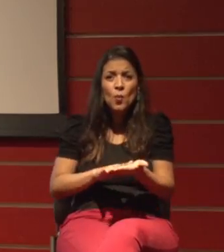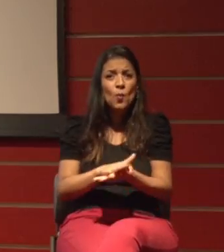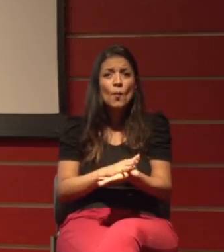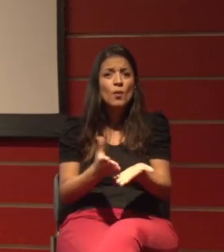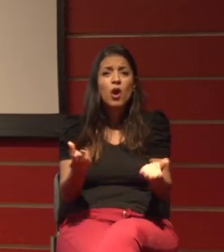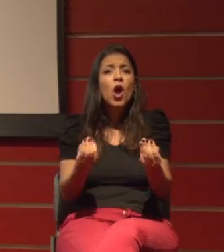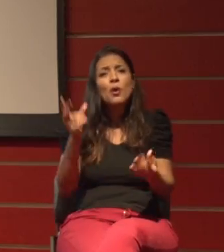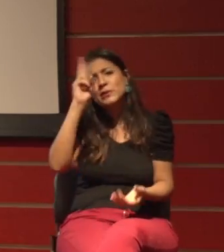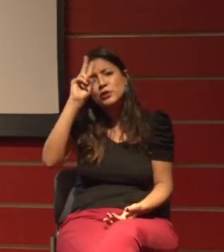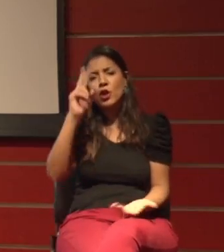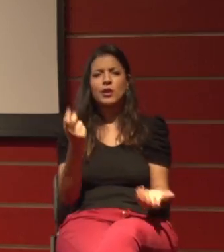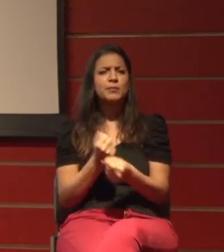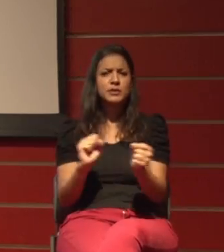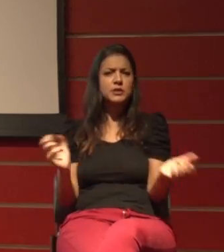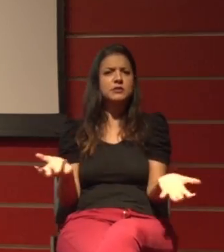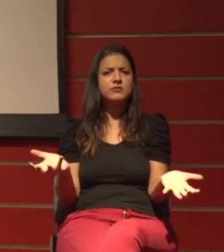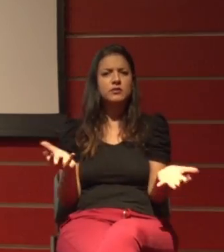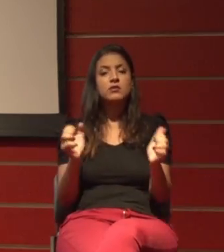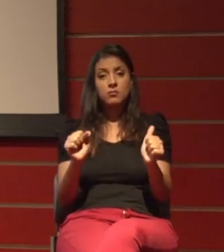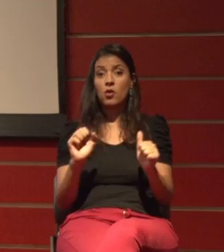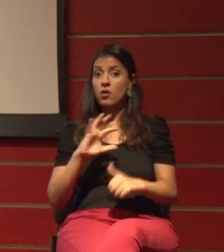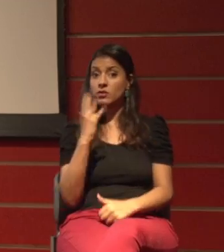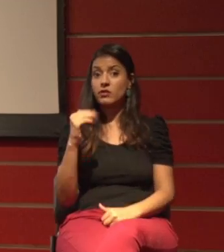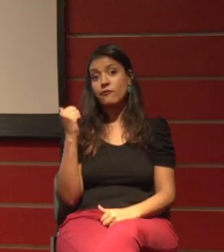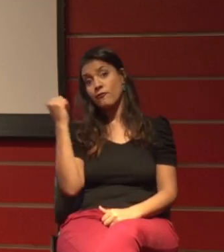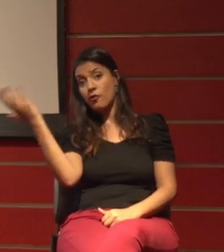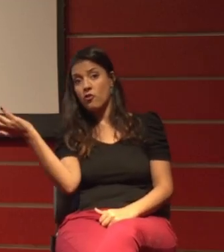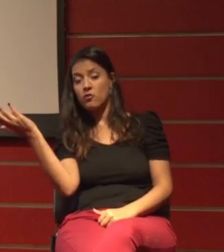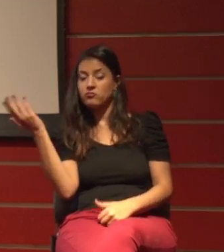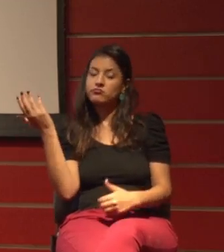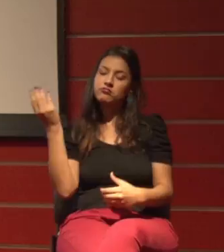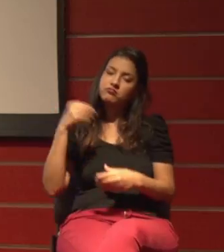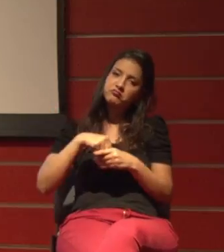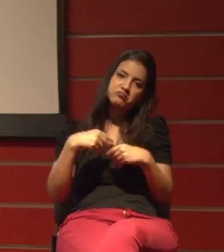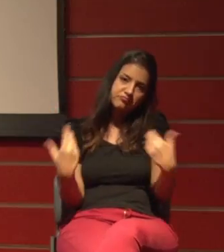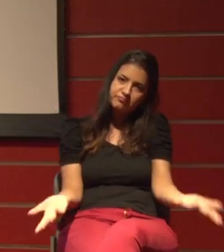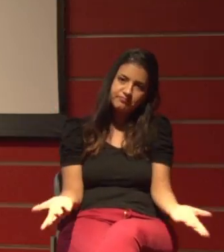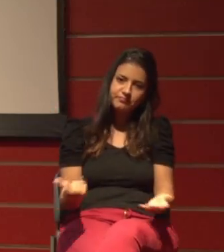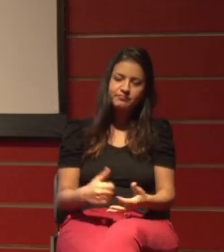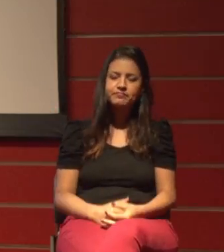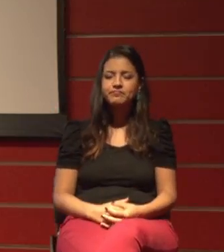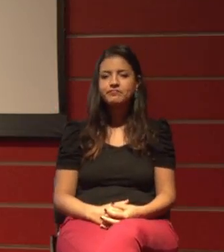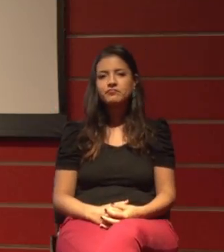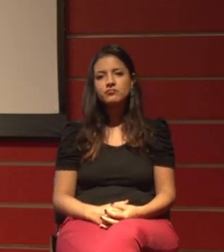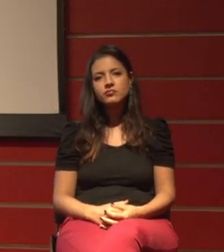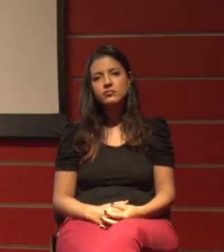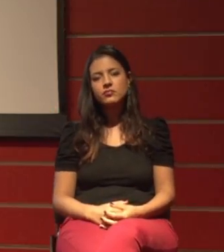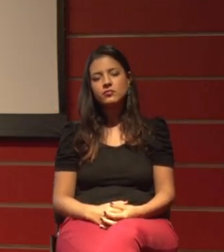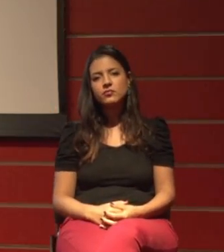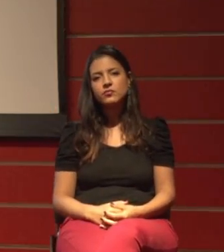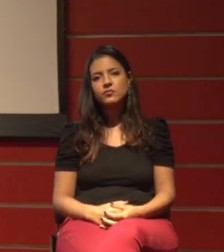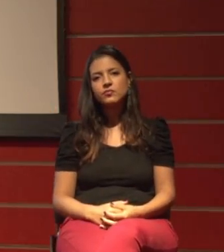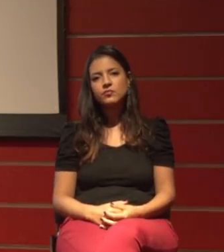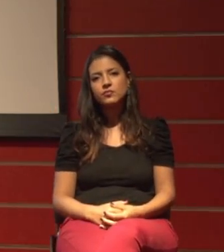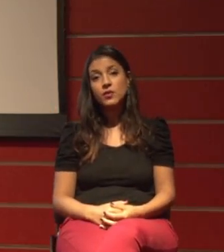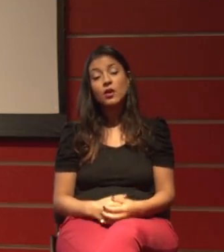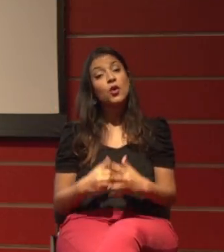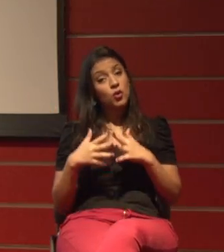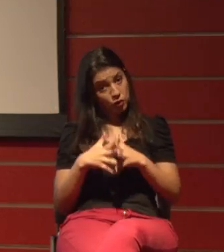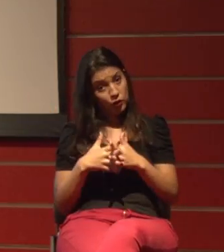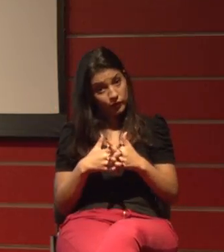acontecimento interno ou externo né de modo geral o conflito se estruturam os conflitos se estruturam